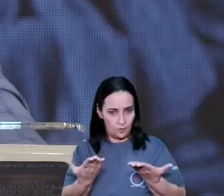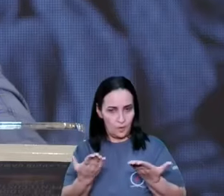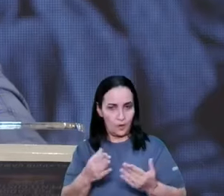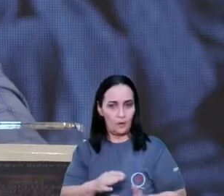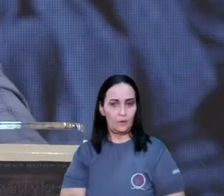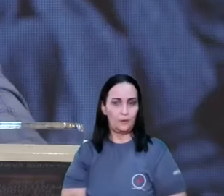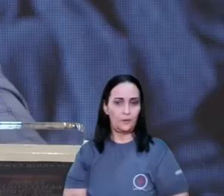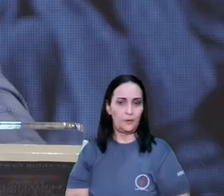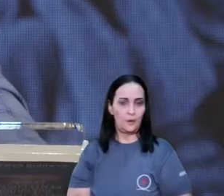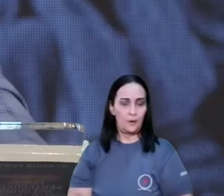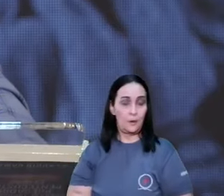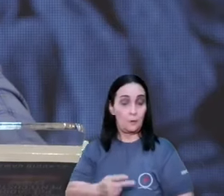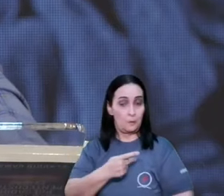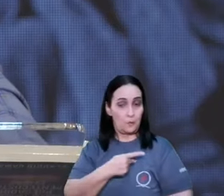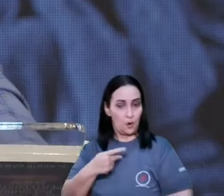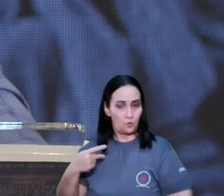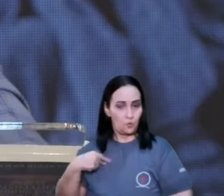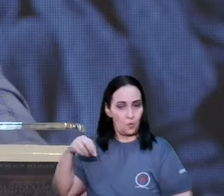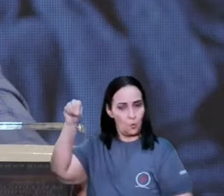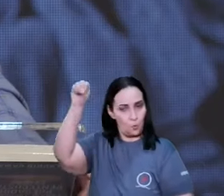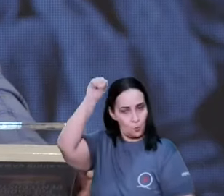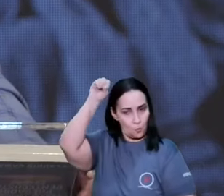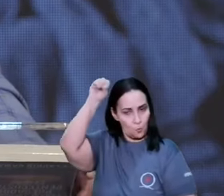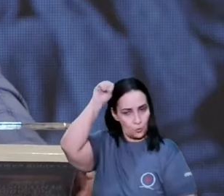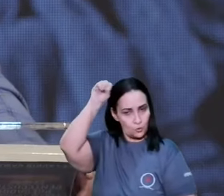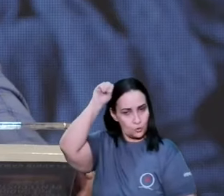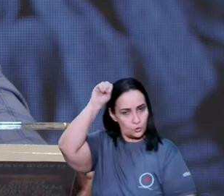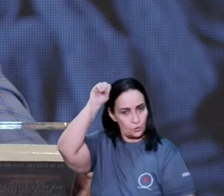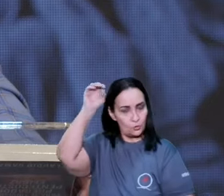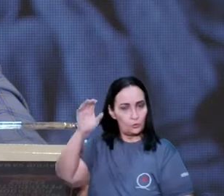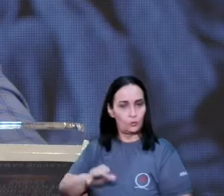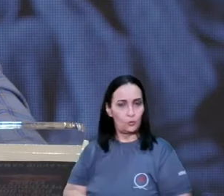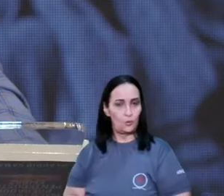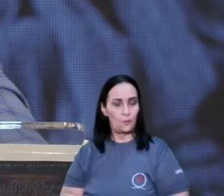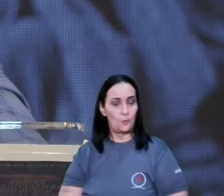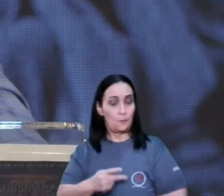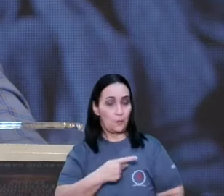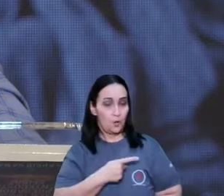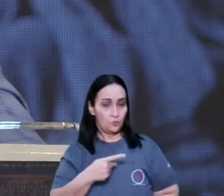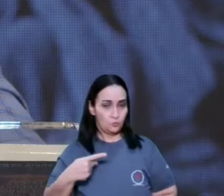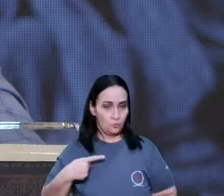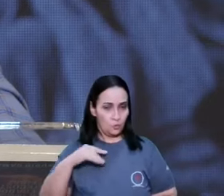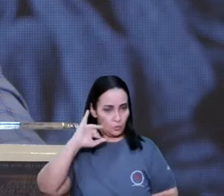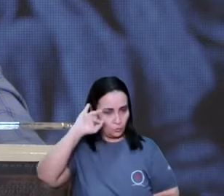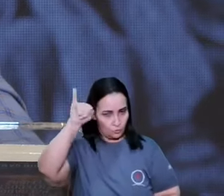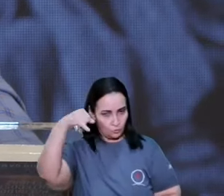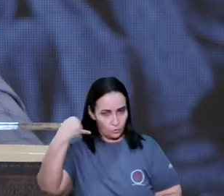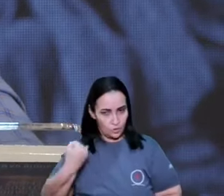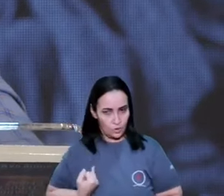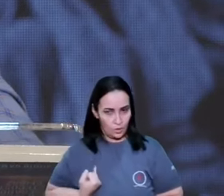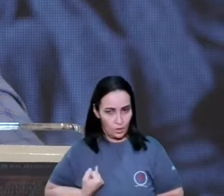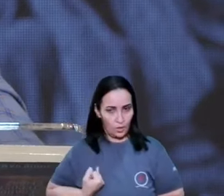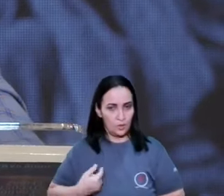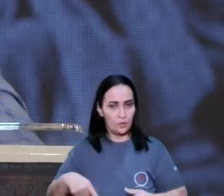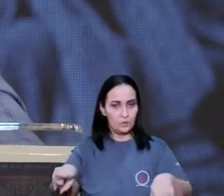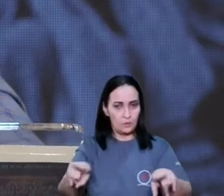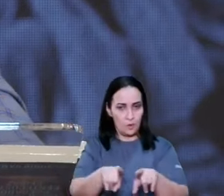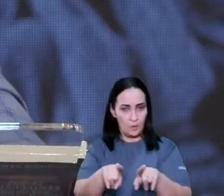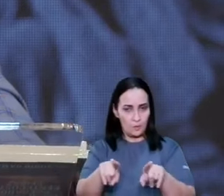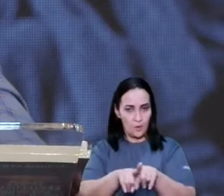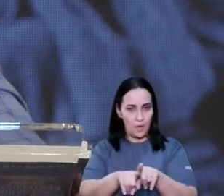Ângelo com a sua mna esposa e filha pastora Joseane um casal